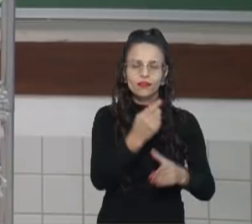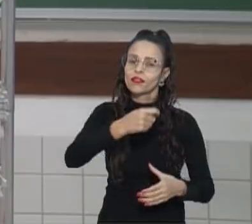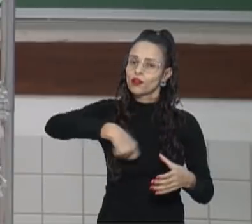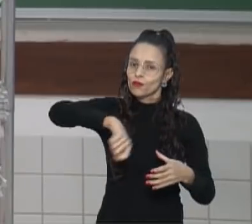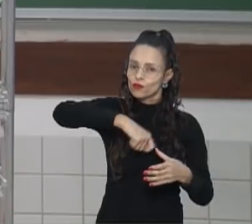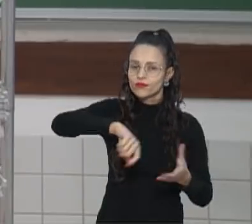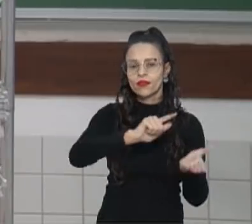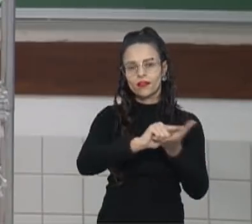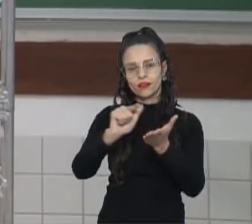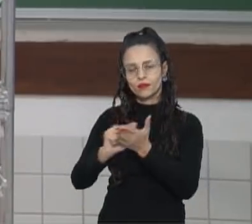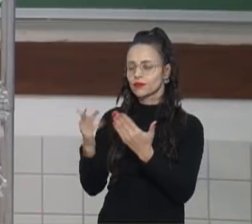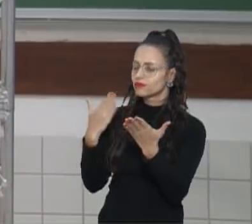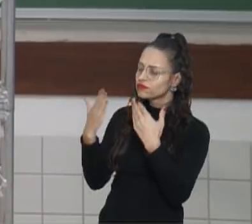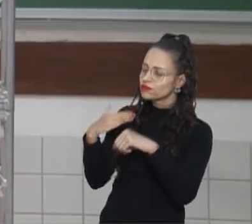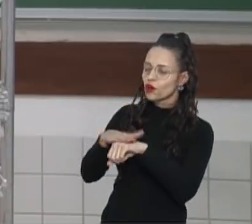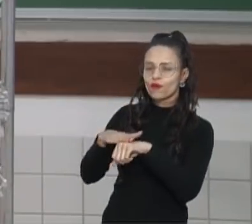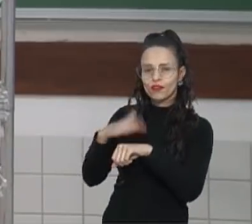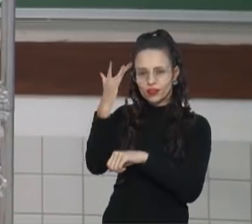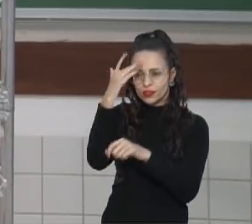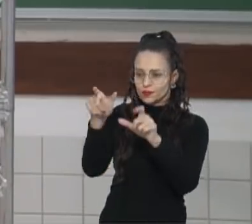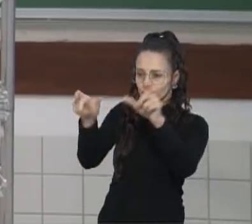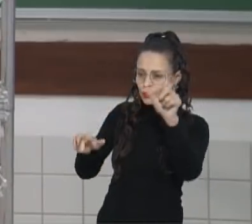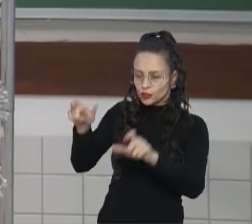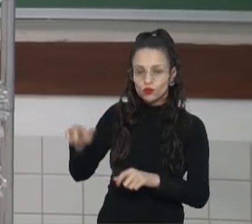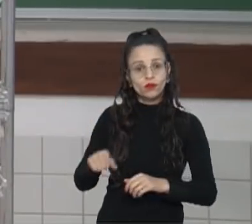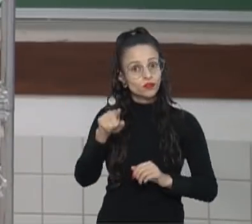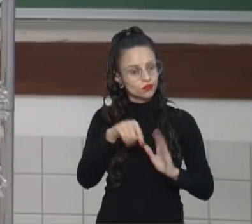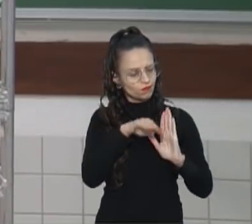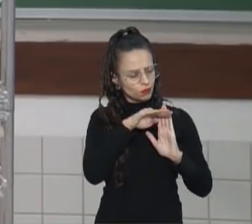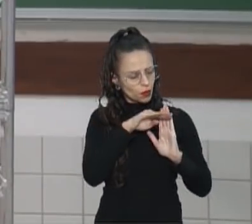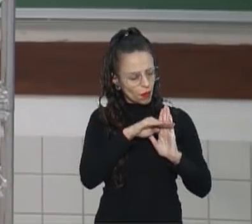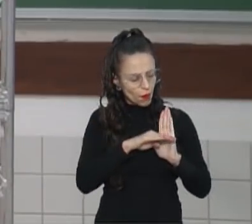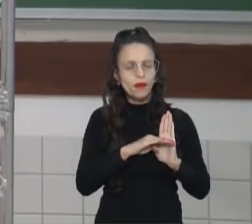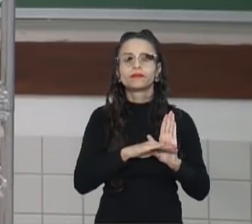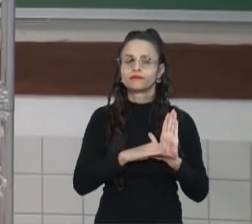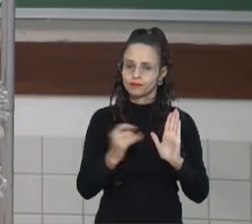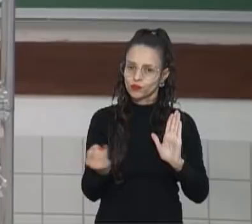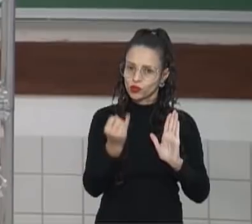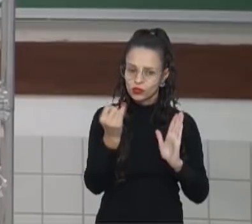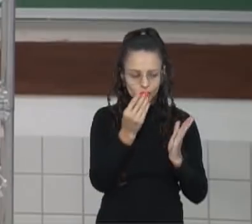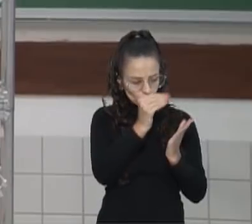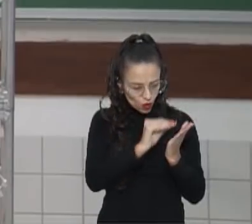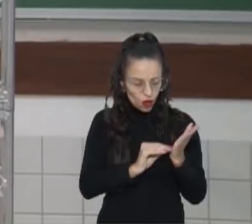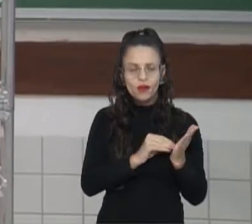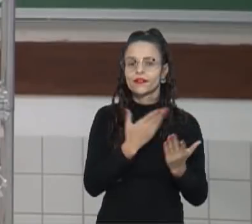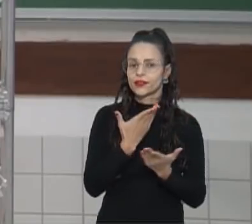cozinhe, limpe, converse com quem está ao seu lado. Estabeleça uma rotina. Nessa rotina, coloque os seus